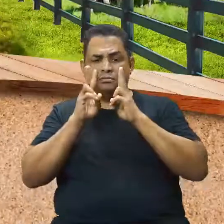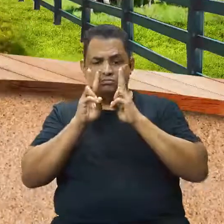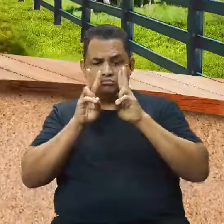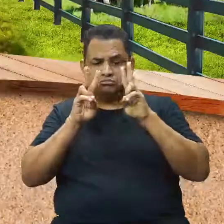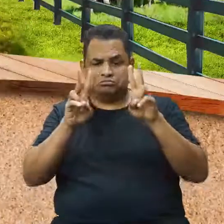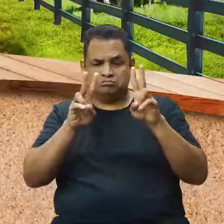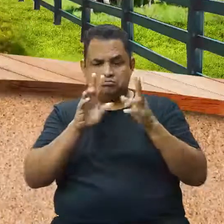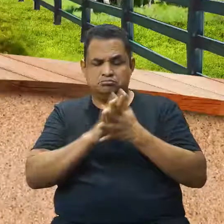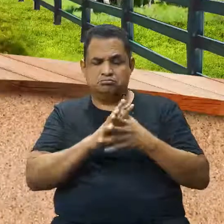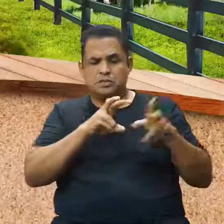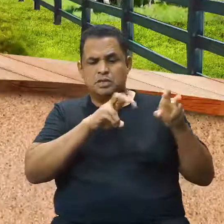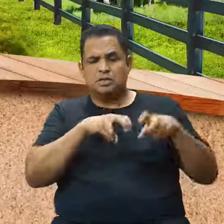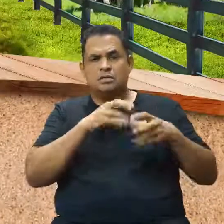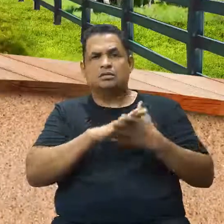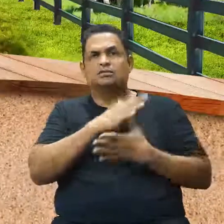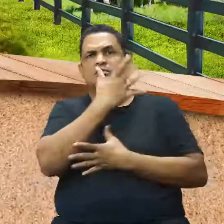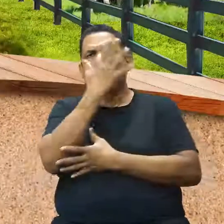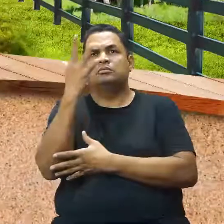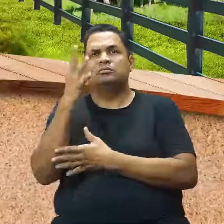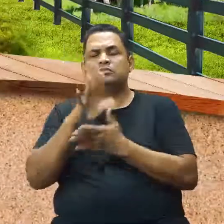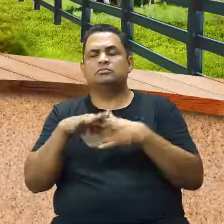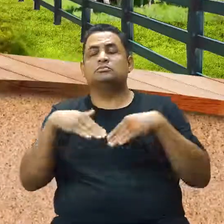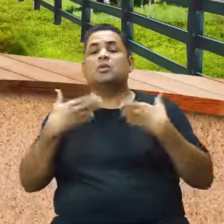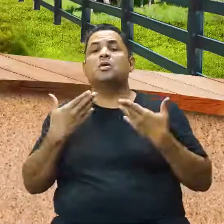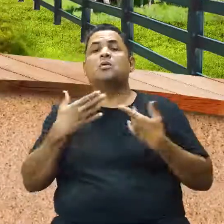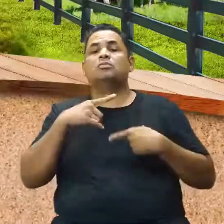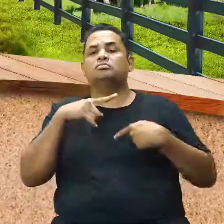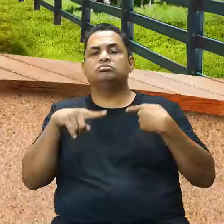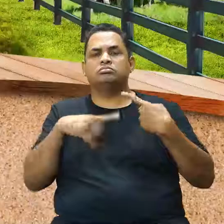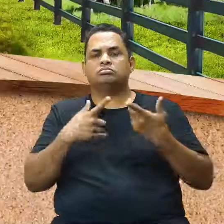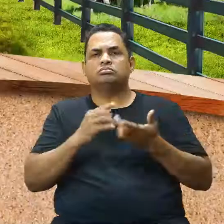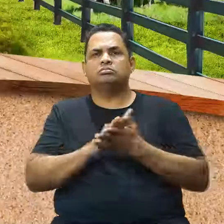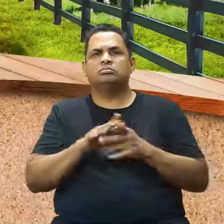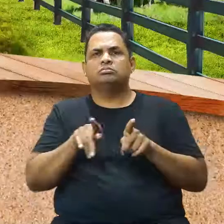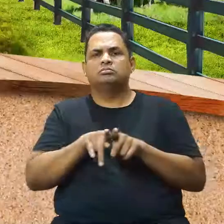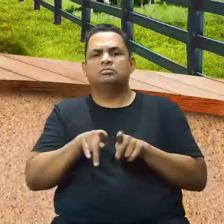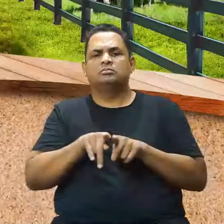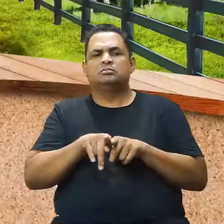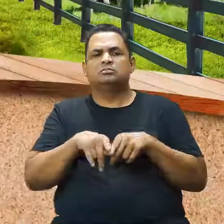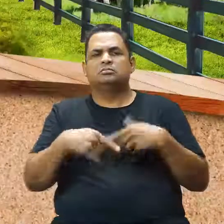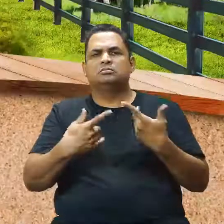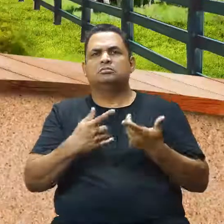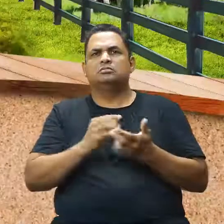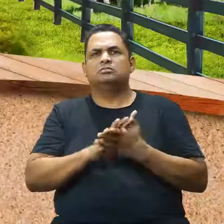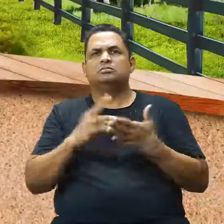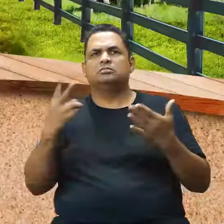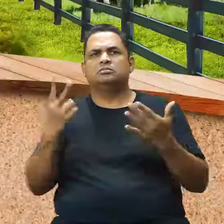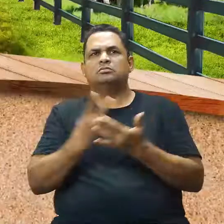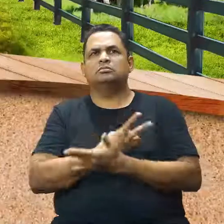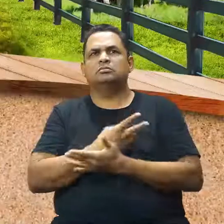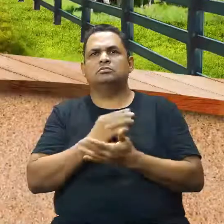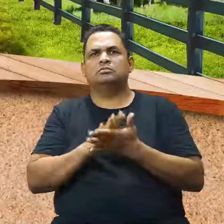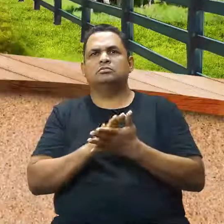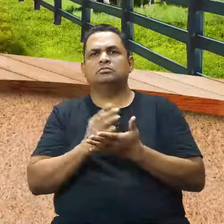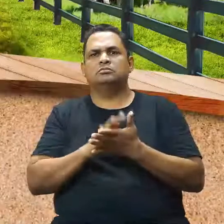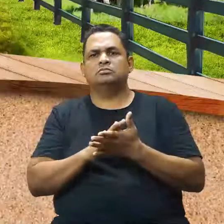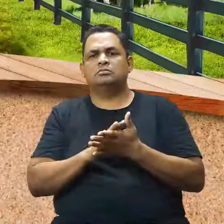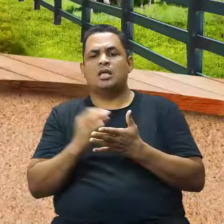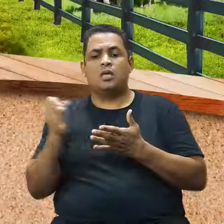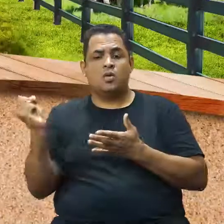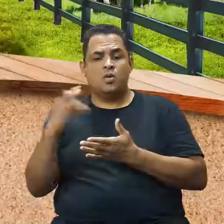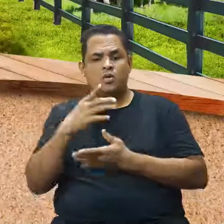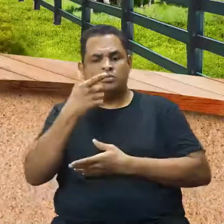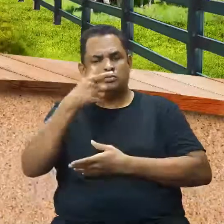visão florestal? Lembra que ela também são um dos fatores de